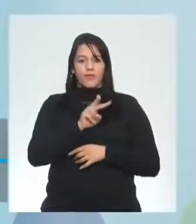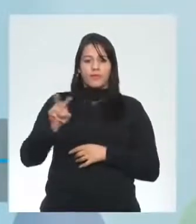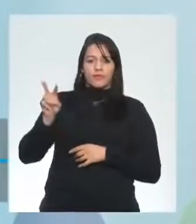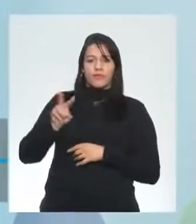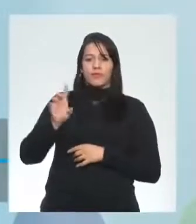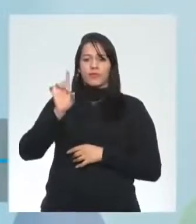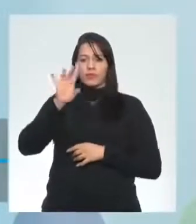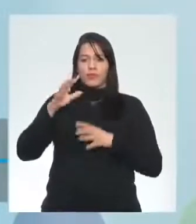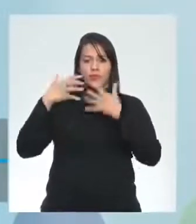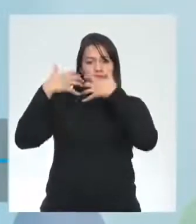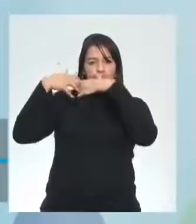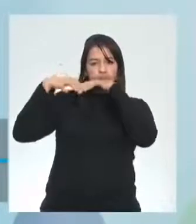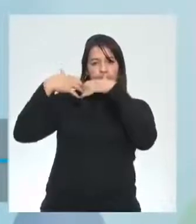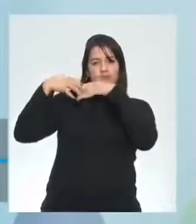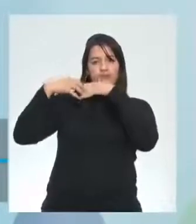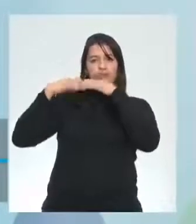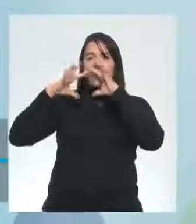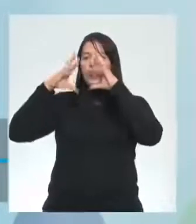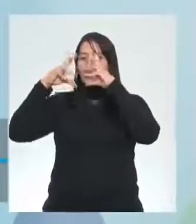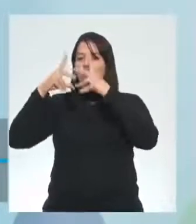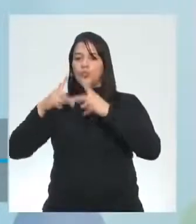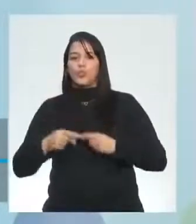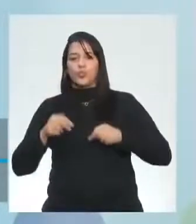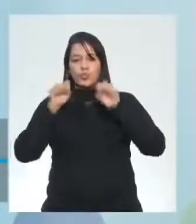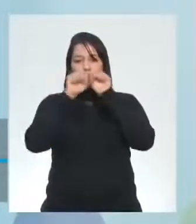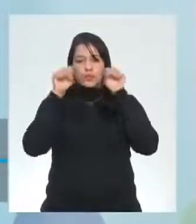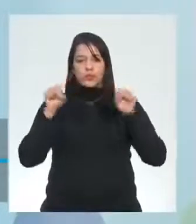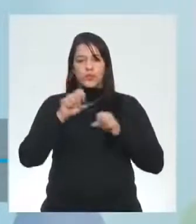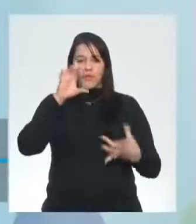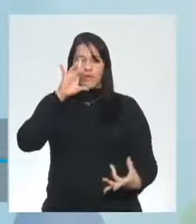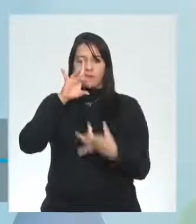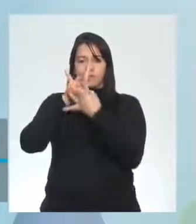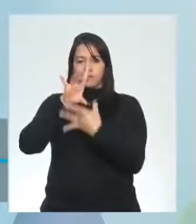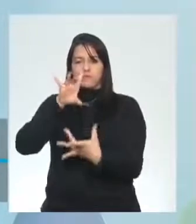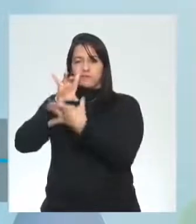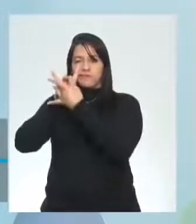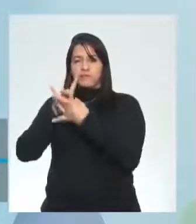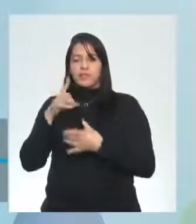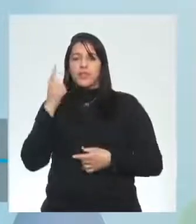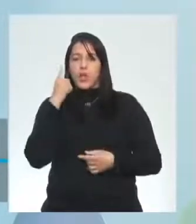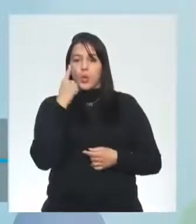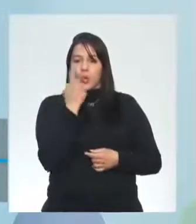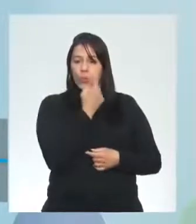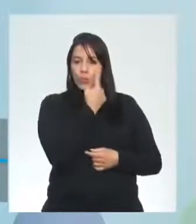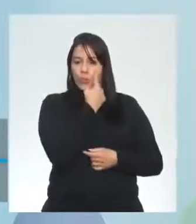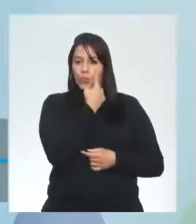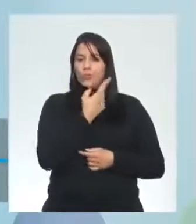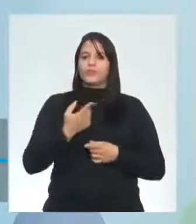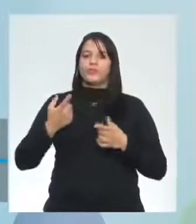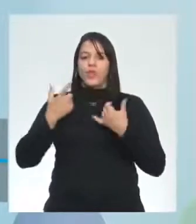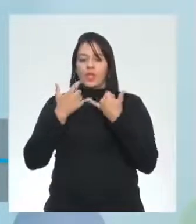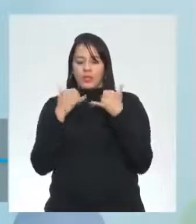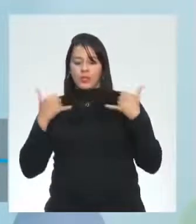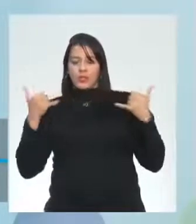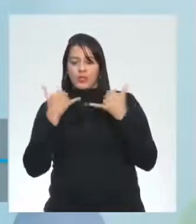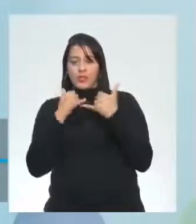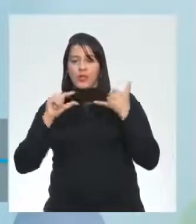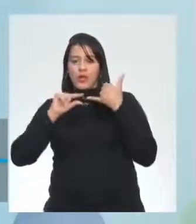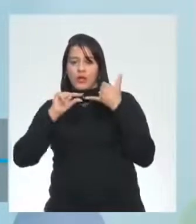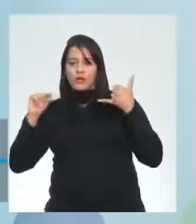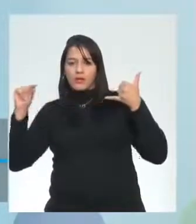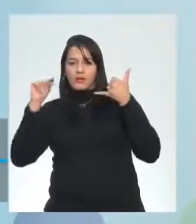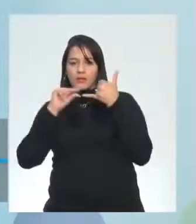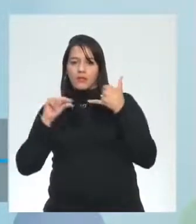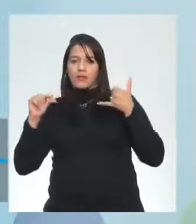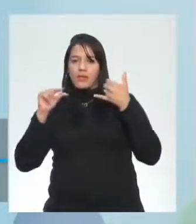através dos olhos, mas você tem todo um sistema que é conectado. Então, você tem olhos, você tem os nervos e você tem essa